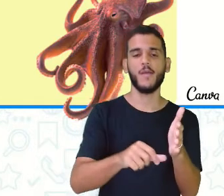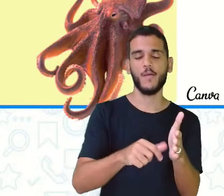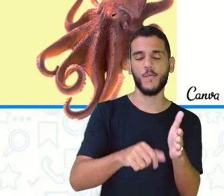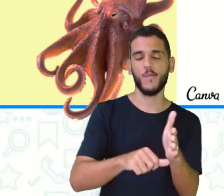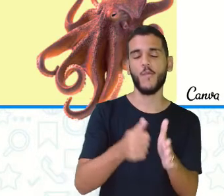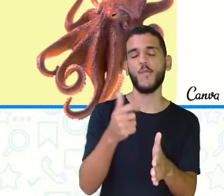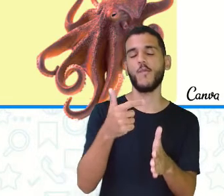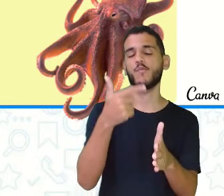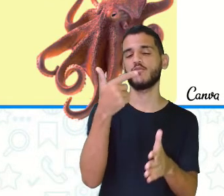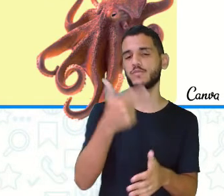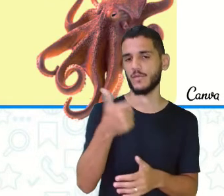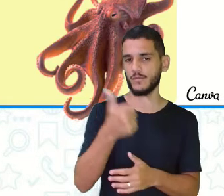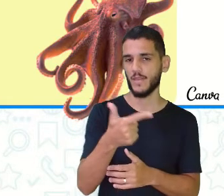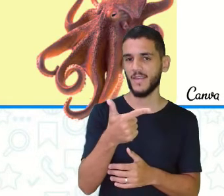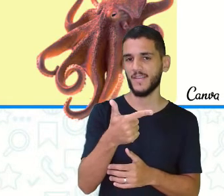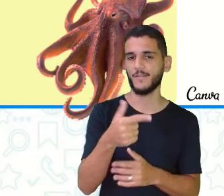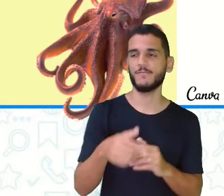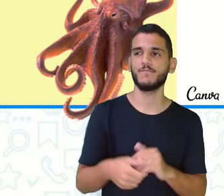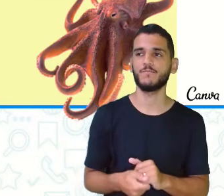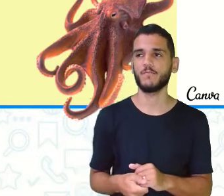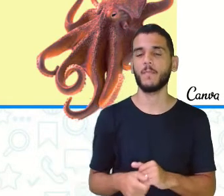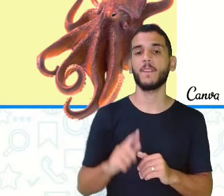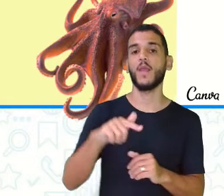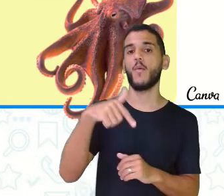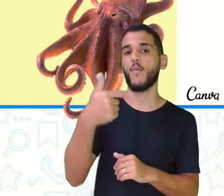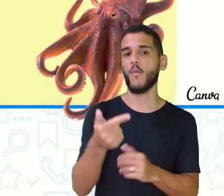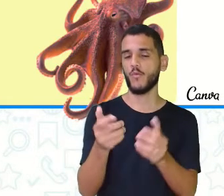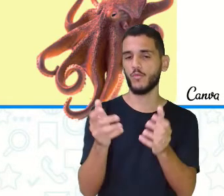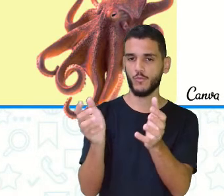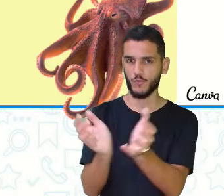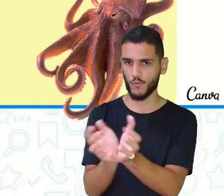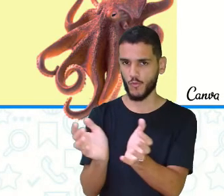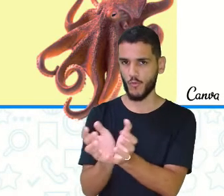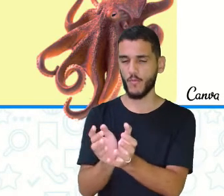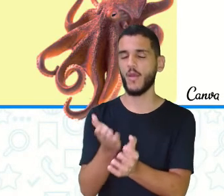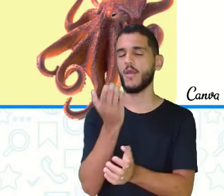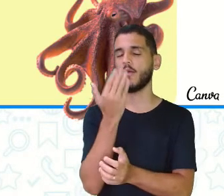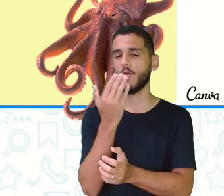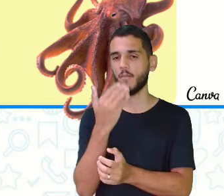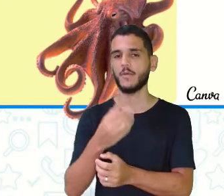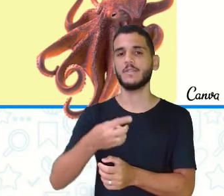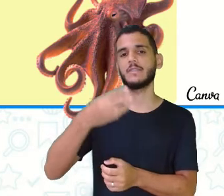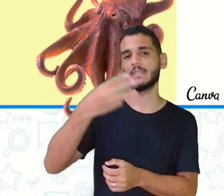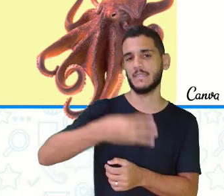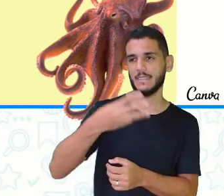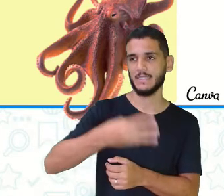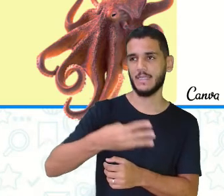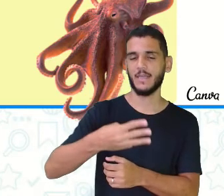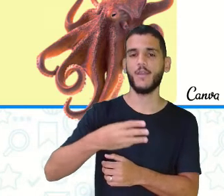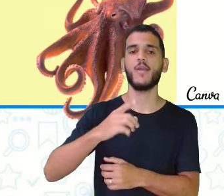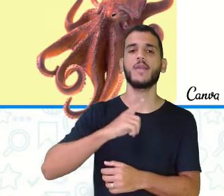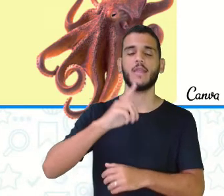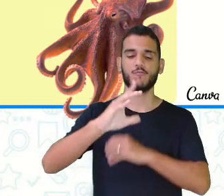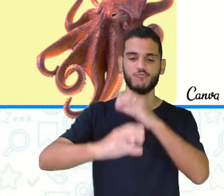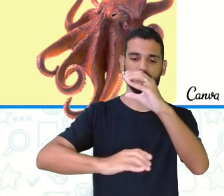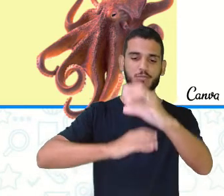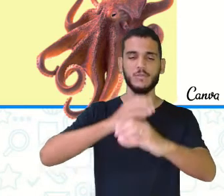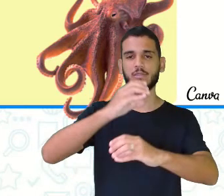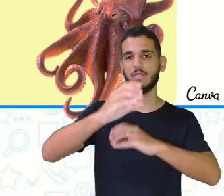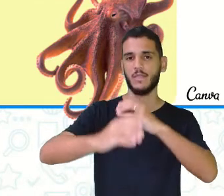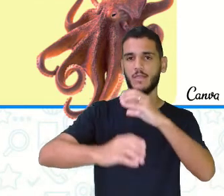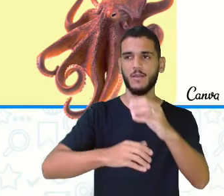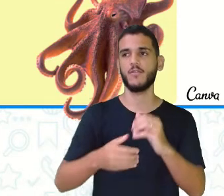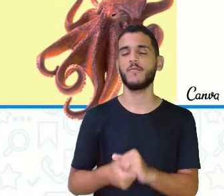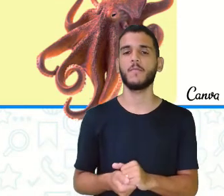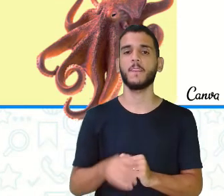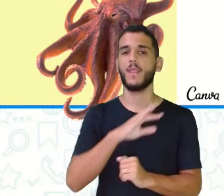E os que se alimentam dos consumidores secundários são chamados de consumidores terciários. E assim, ó, vai seguindo, que um bicho